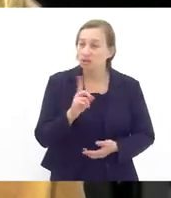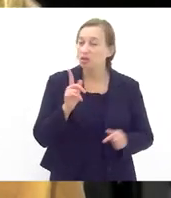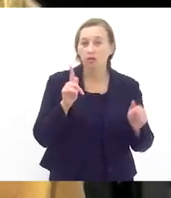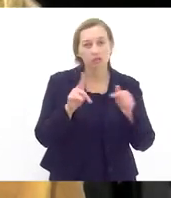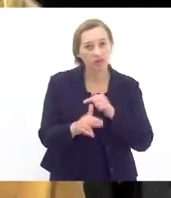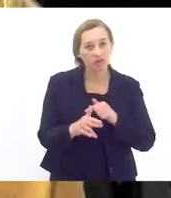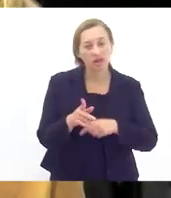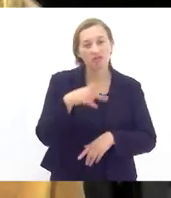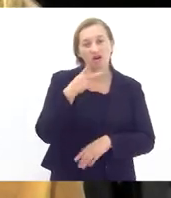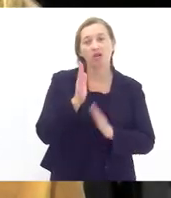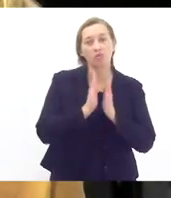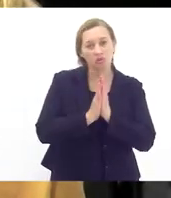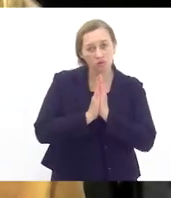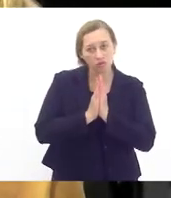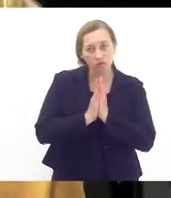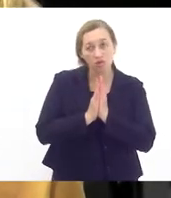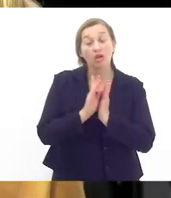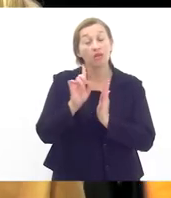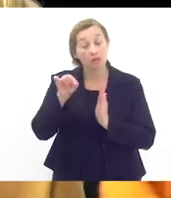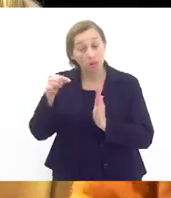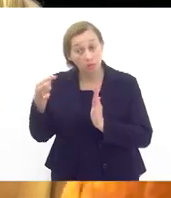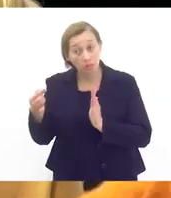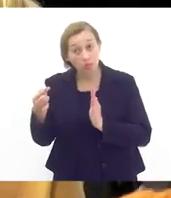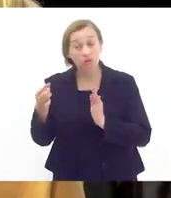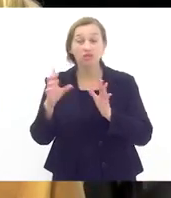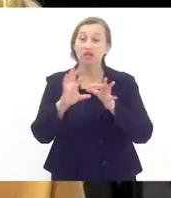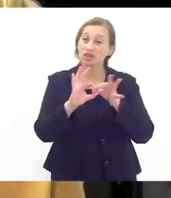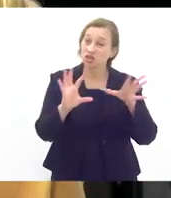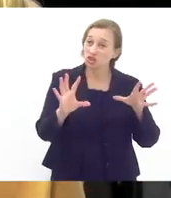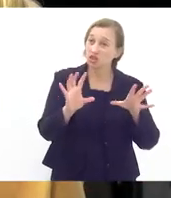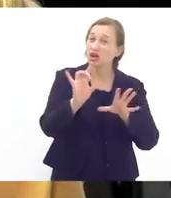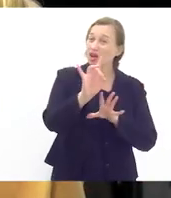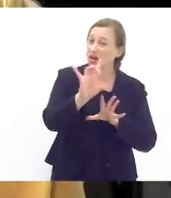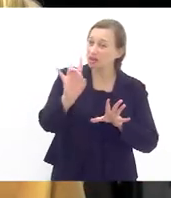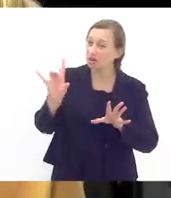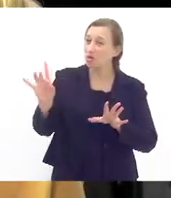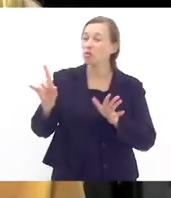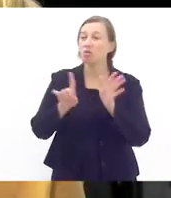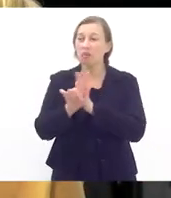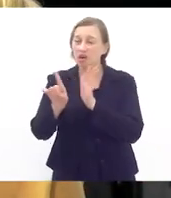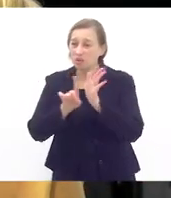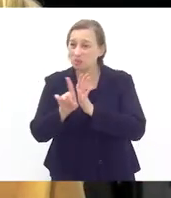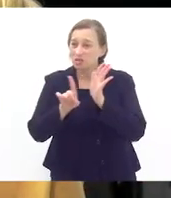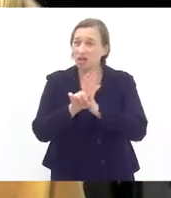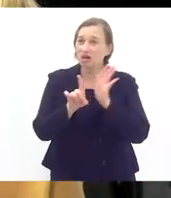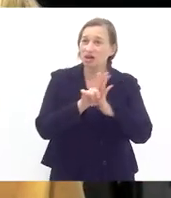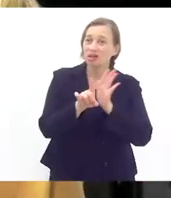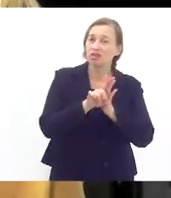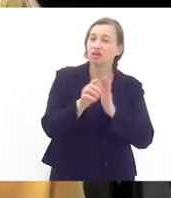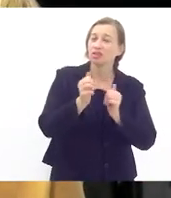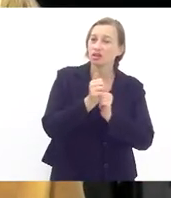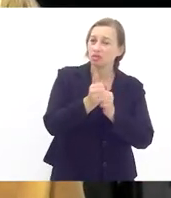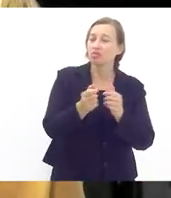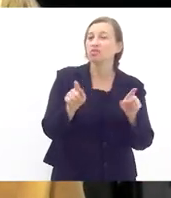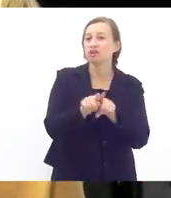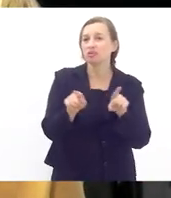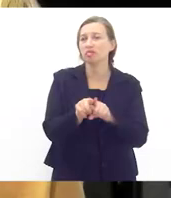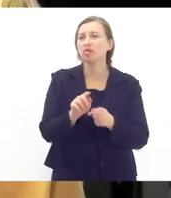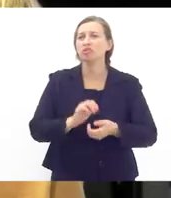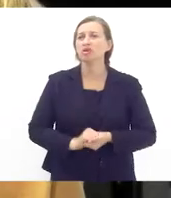interrompida a fala por favor tá Depois a gente vai abrir no processo de inscrição para perguntas e encaminhamentos também por favor